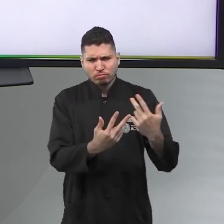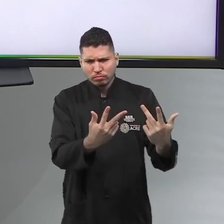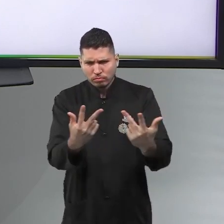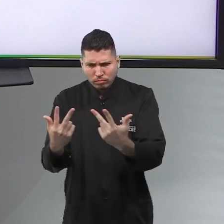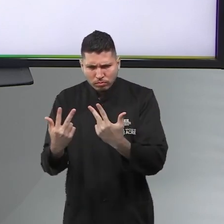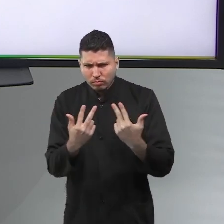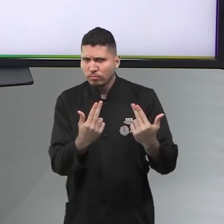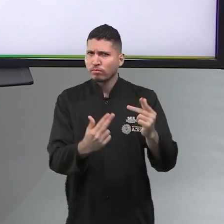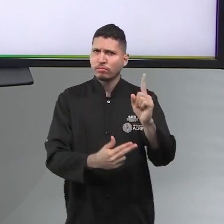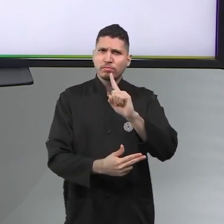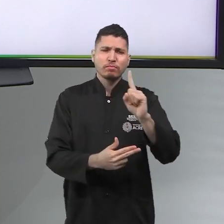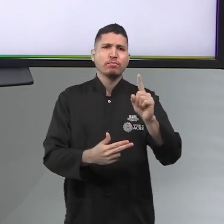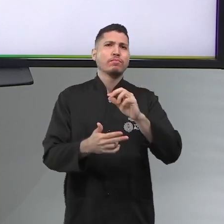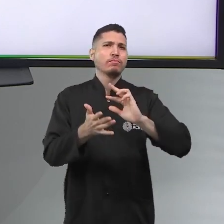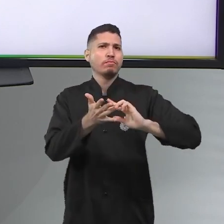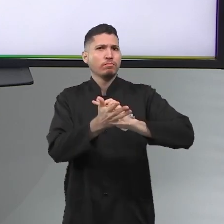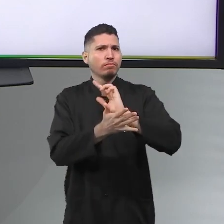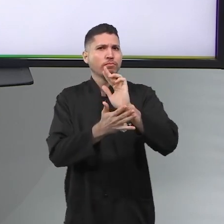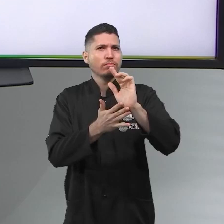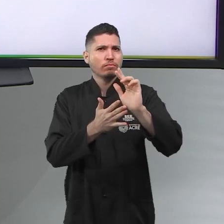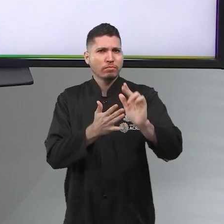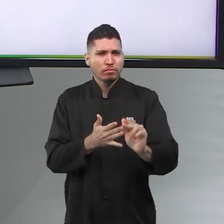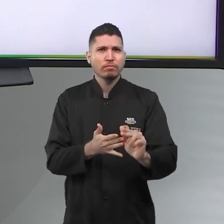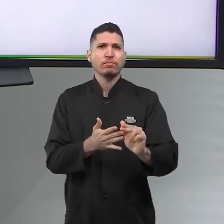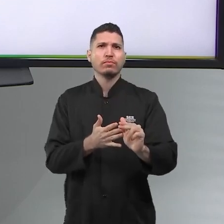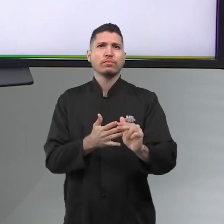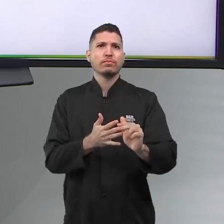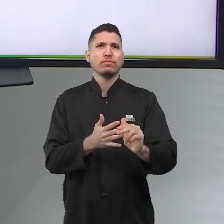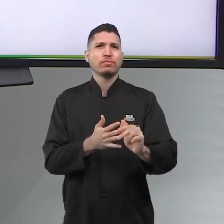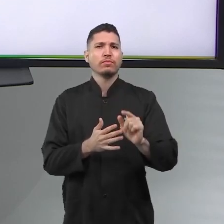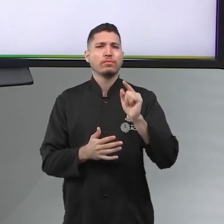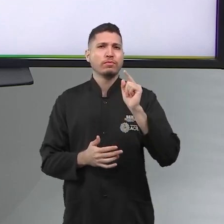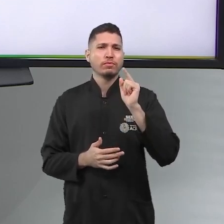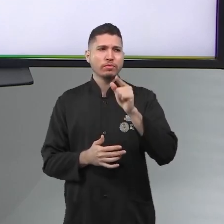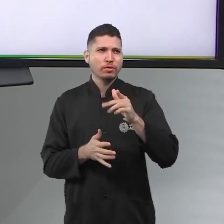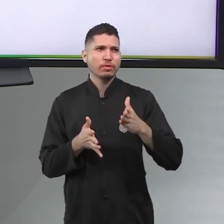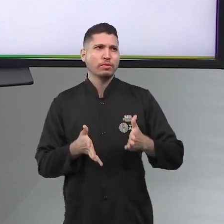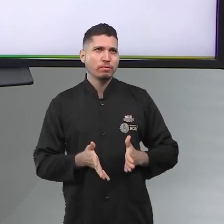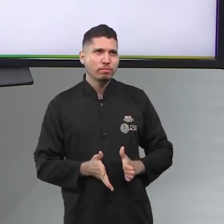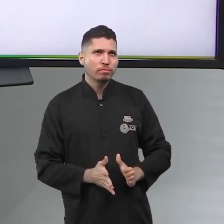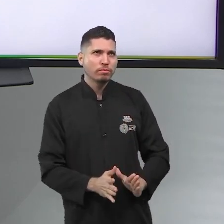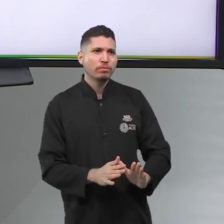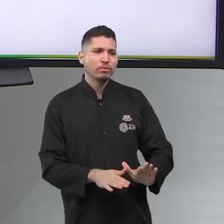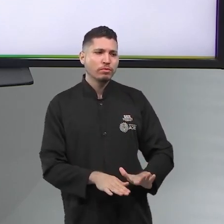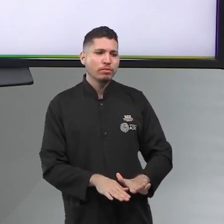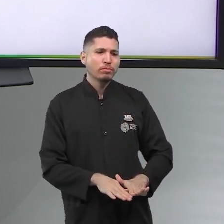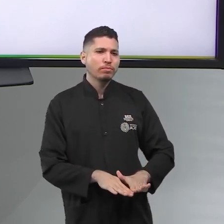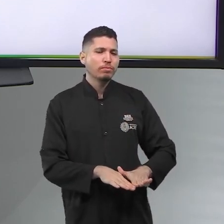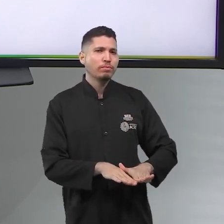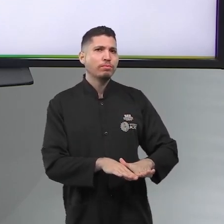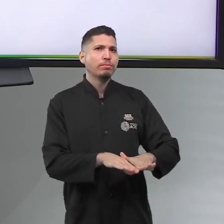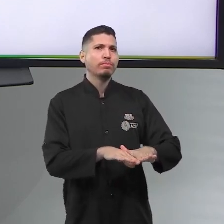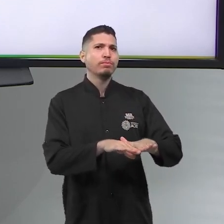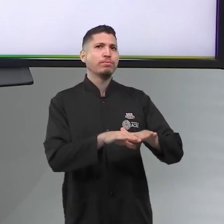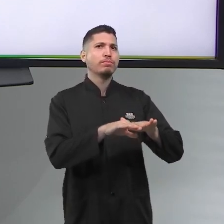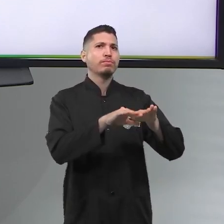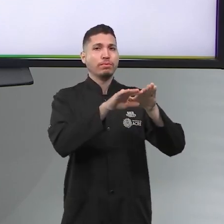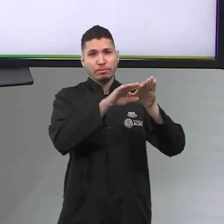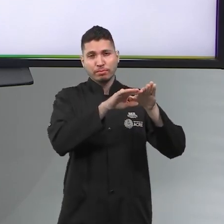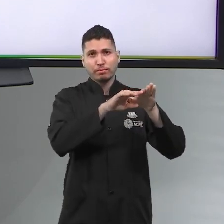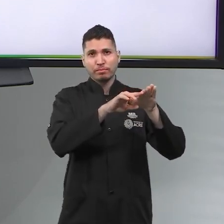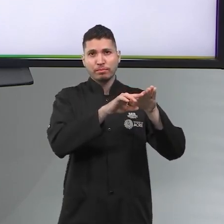diversos. Então, é uma forma que desde criança você já tem contato com variações de